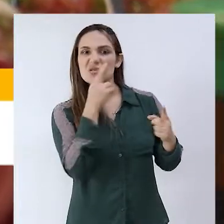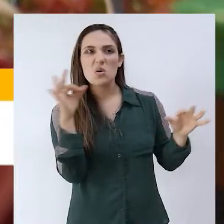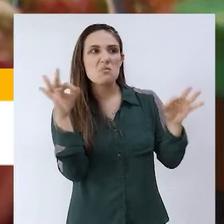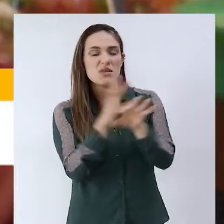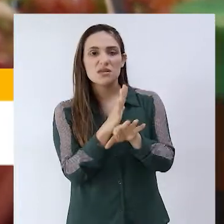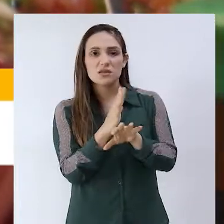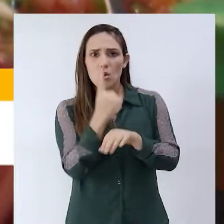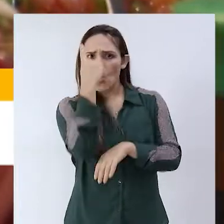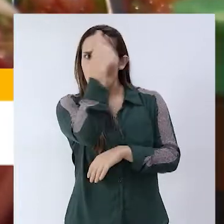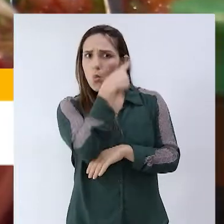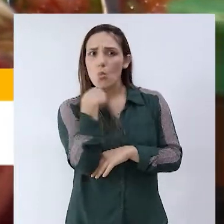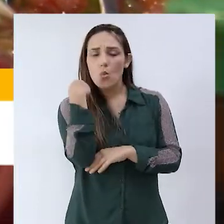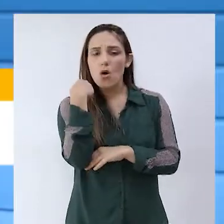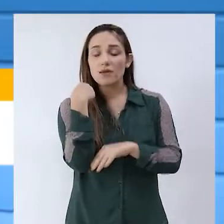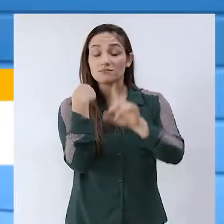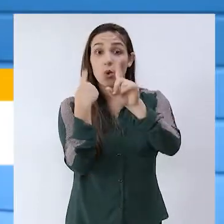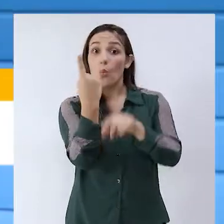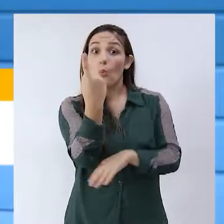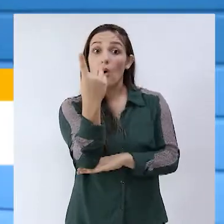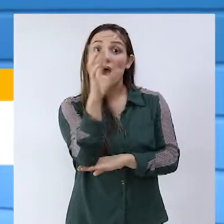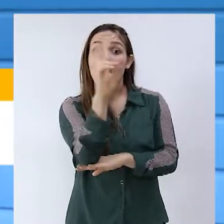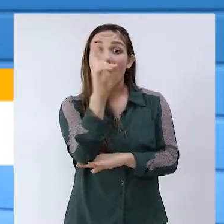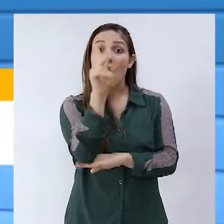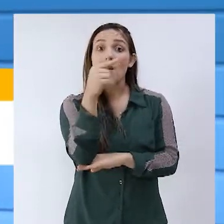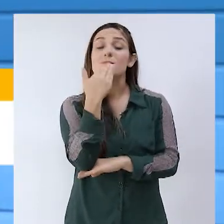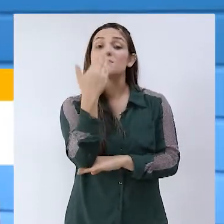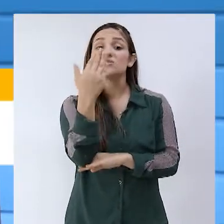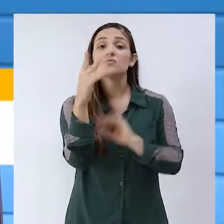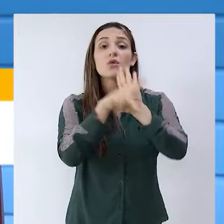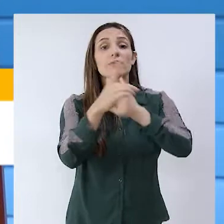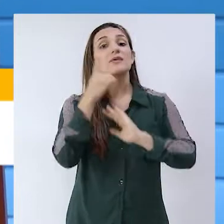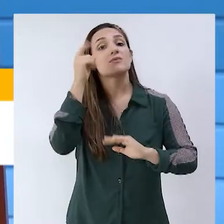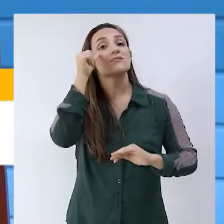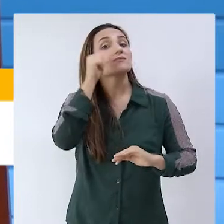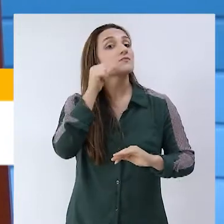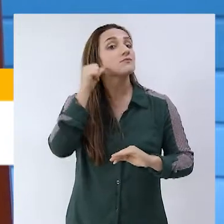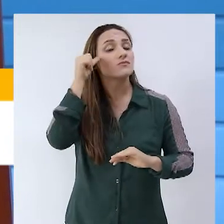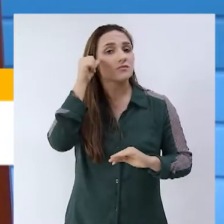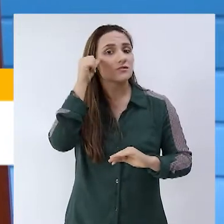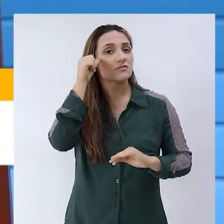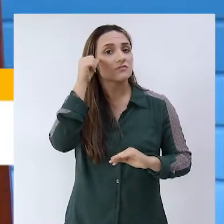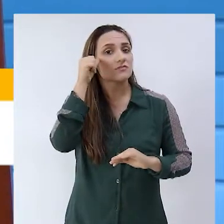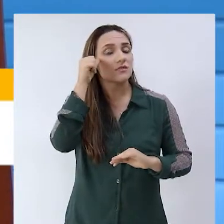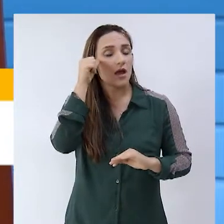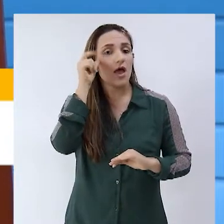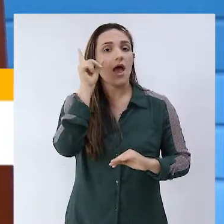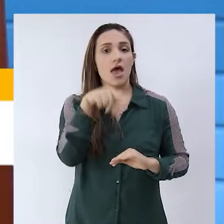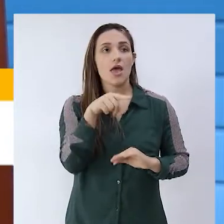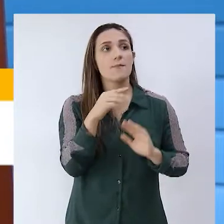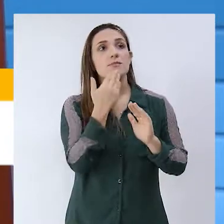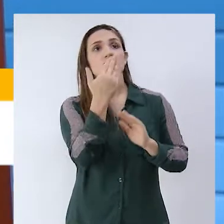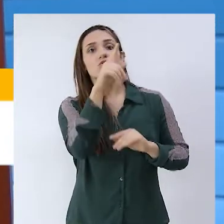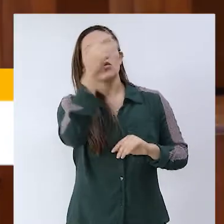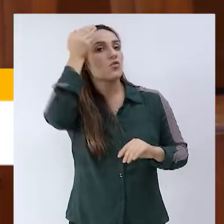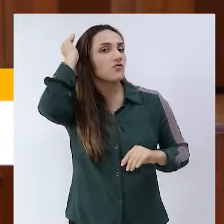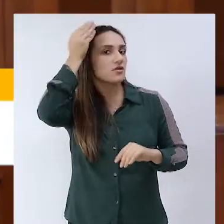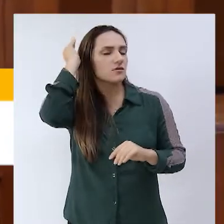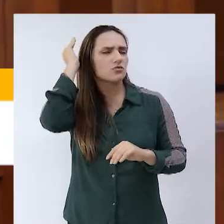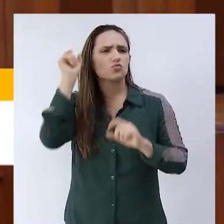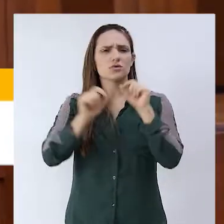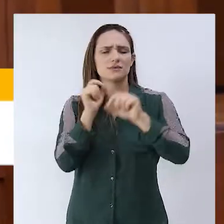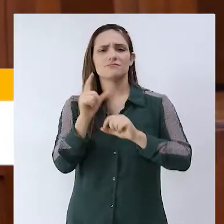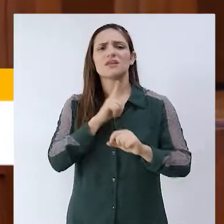restaurante com prato feito a R$1. Esse é o pedido do deputado Amarildo Cruz, do PT, ao governador Reinaldo Azambuja.